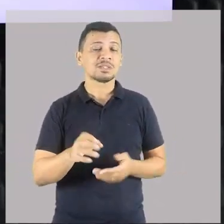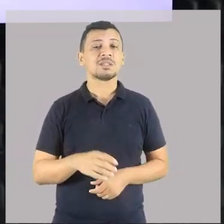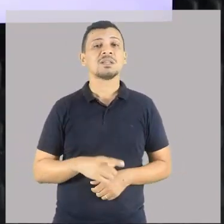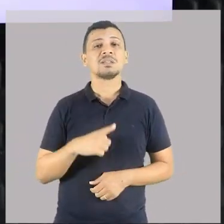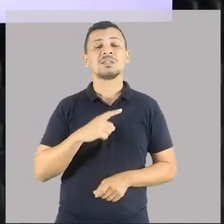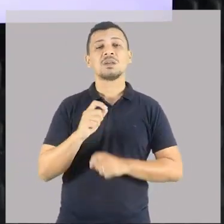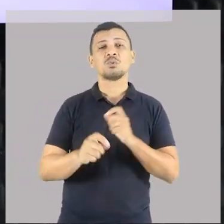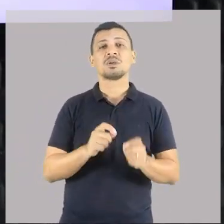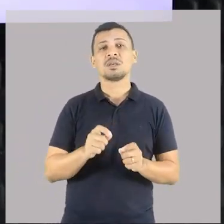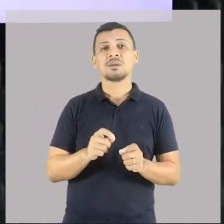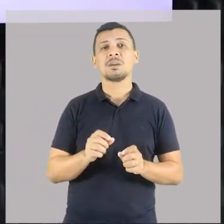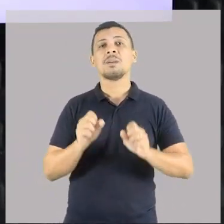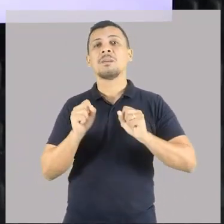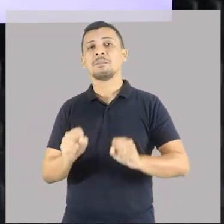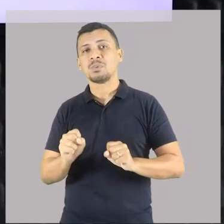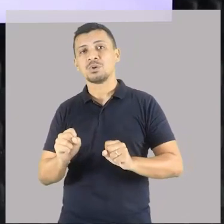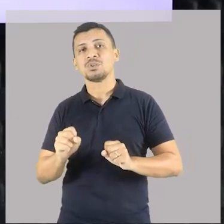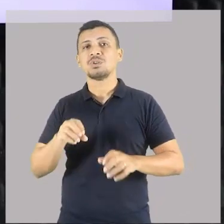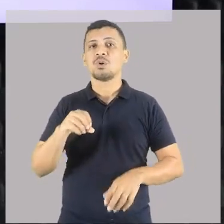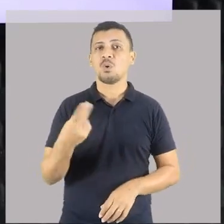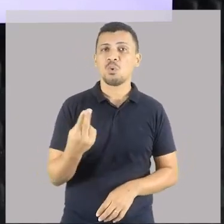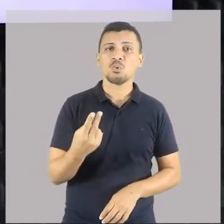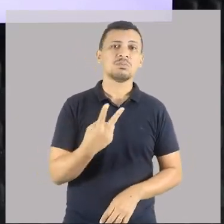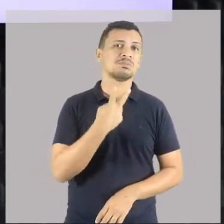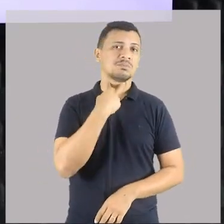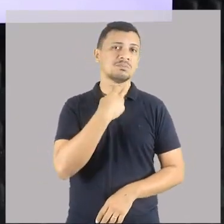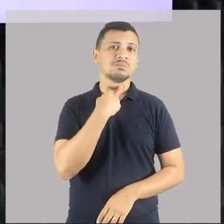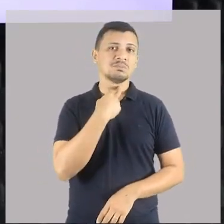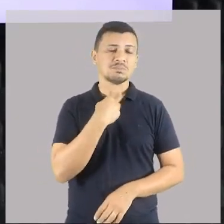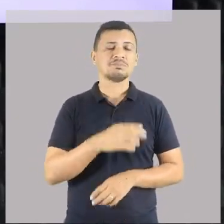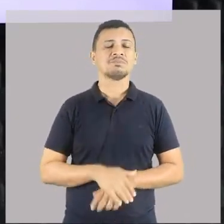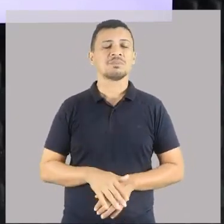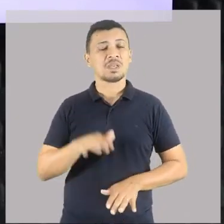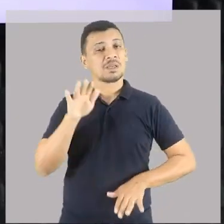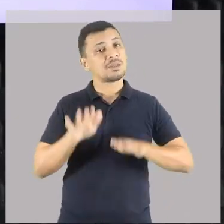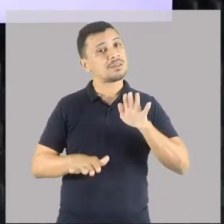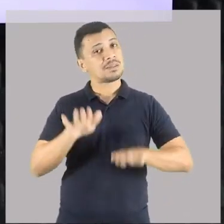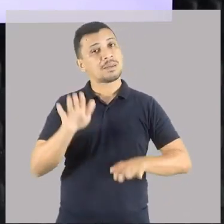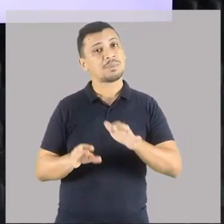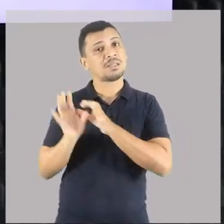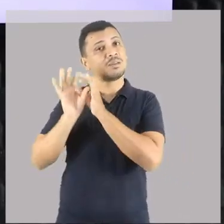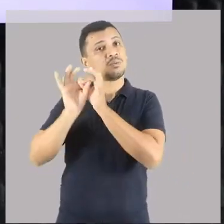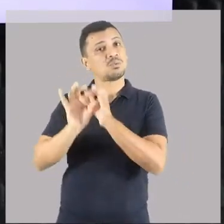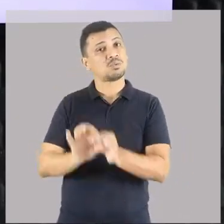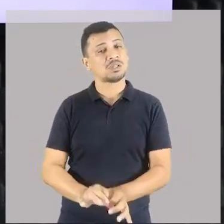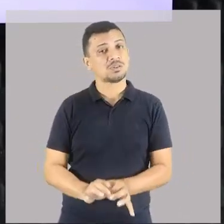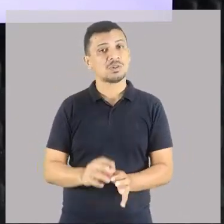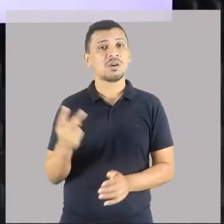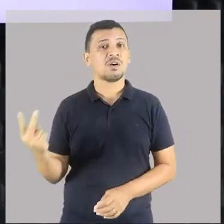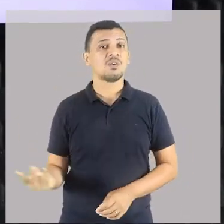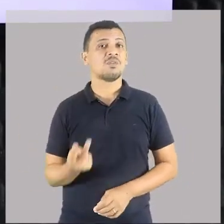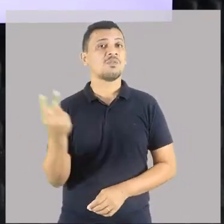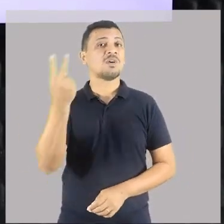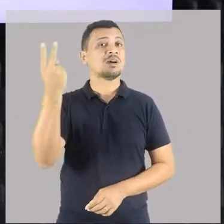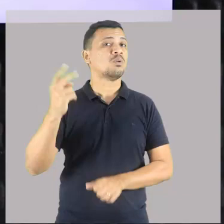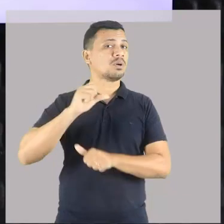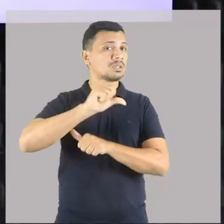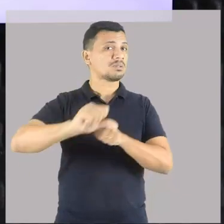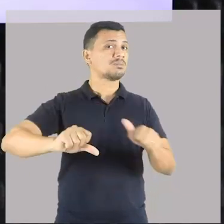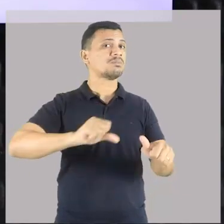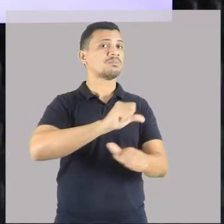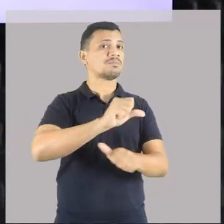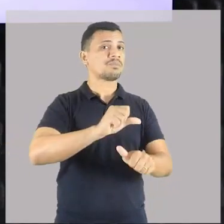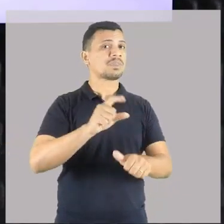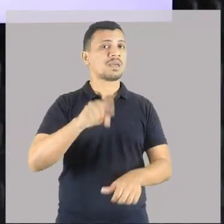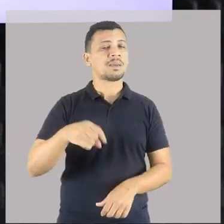da condicionalidade, certo? Então, percebam que, dependendo do contexto, esses valores vão sendo alterados. Isso